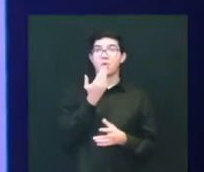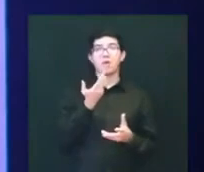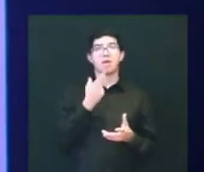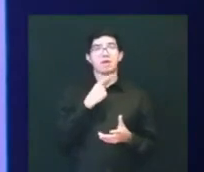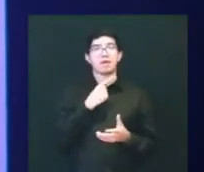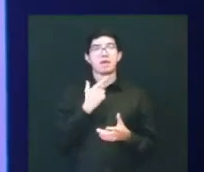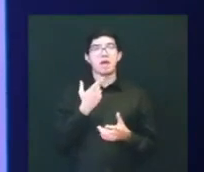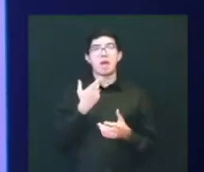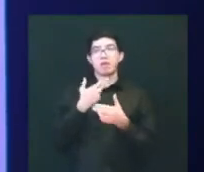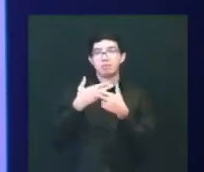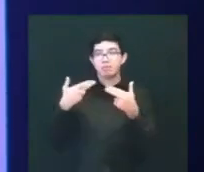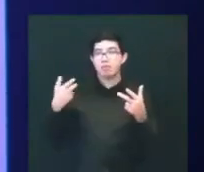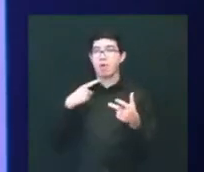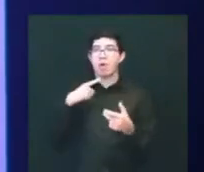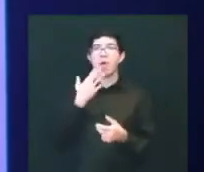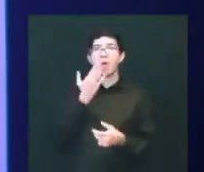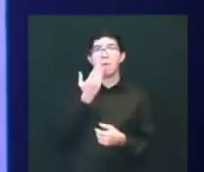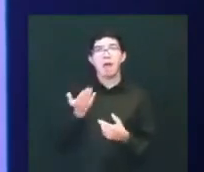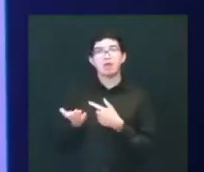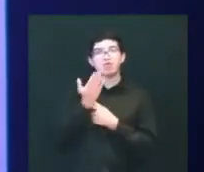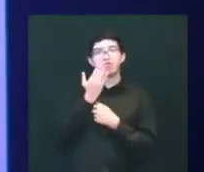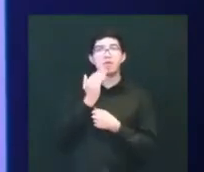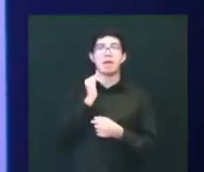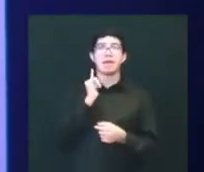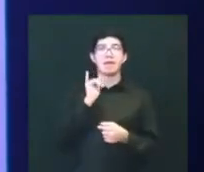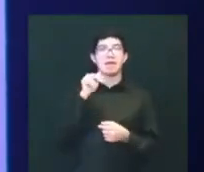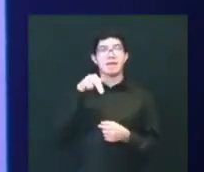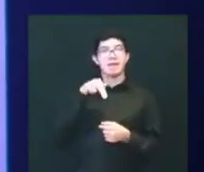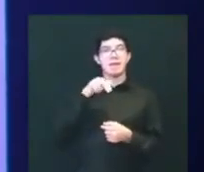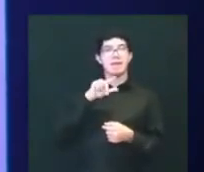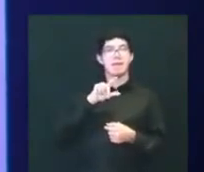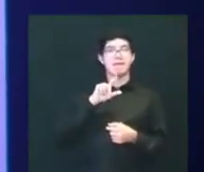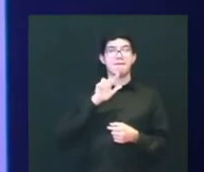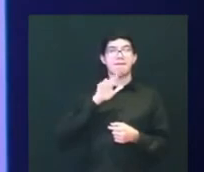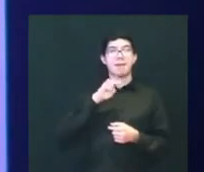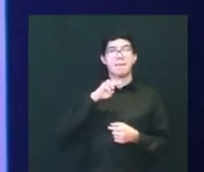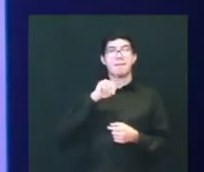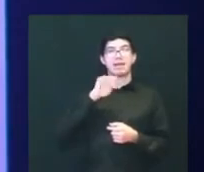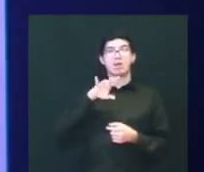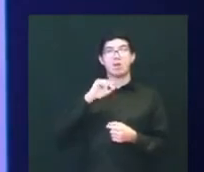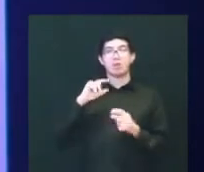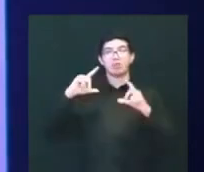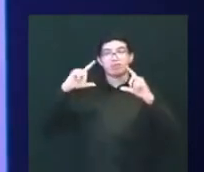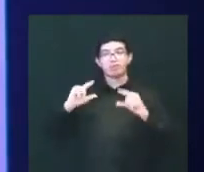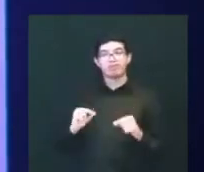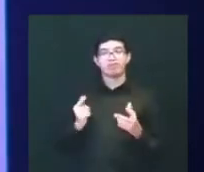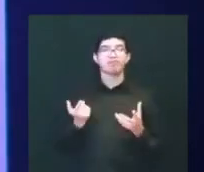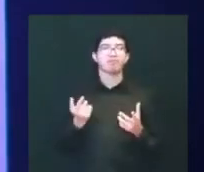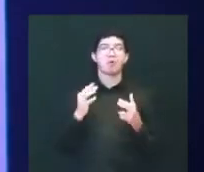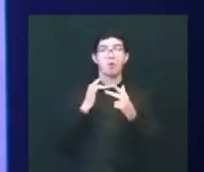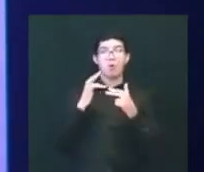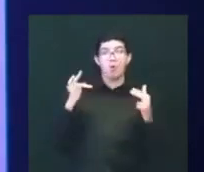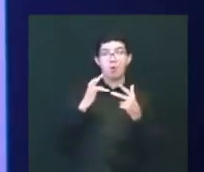anti-inflamatório, melhor. A dieta alcalina, às vezes, entra muito essa questão de frutas e